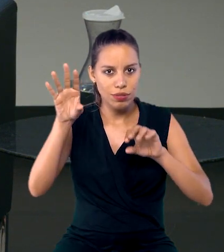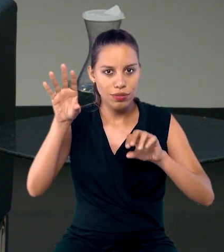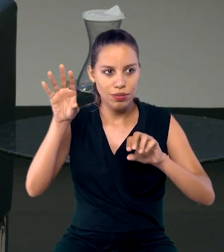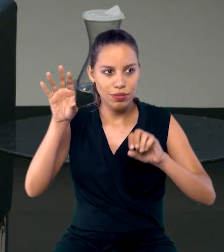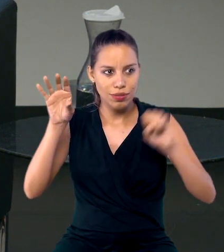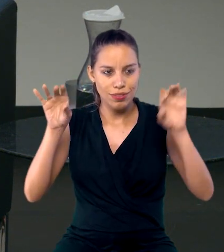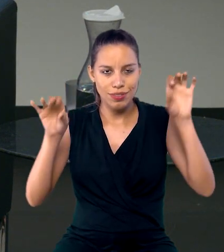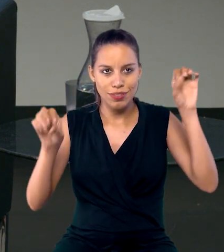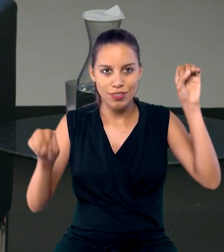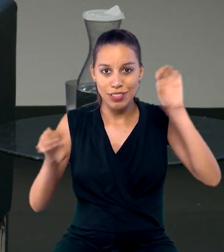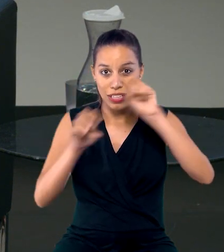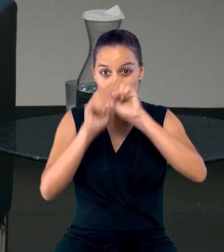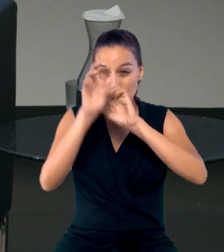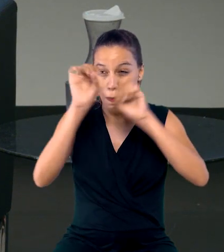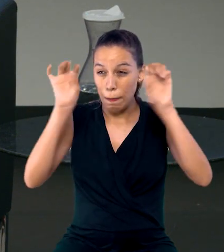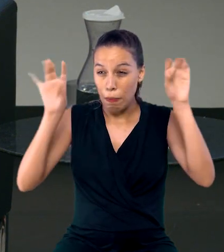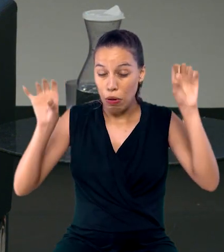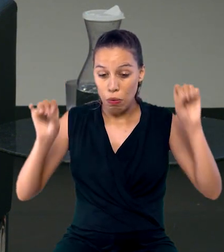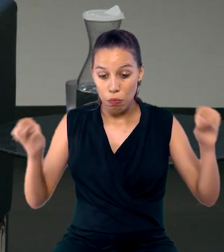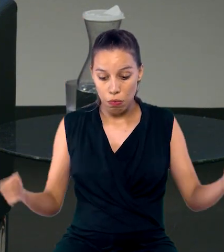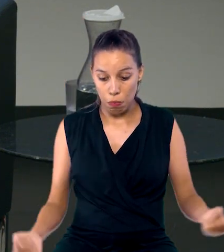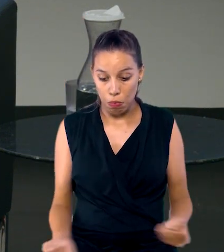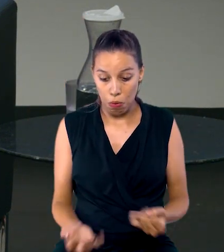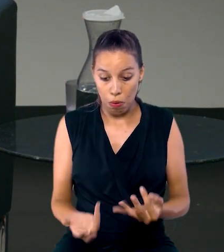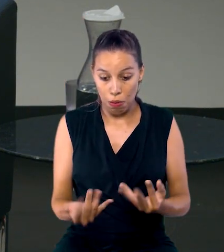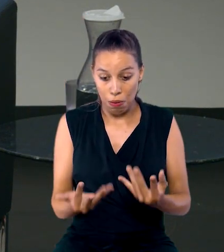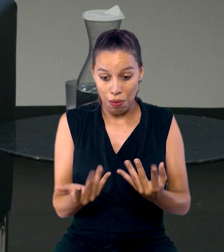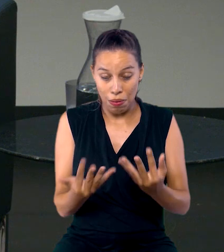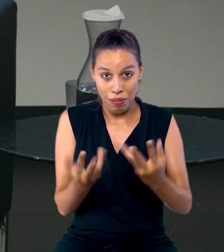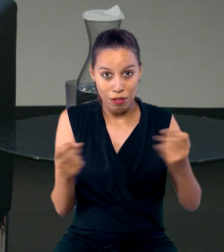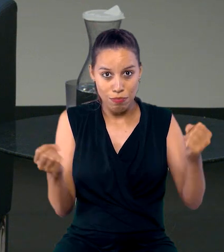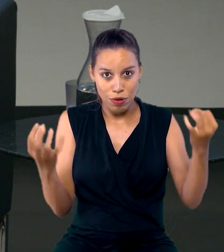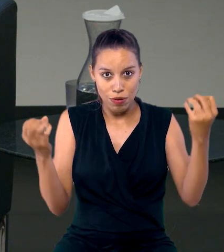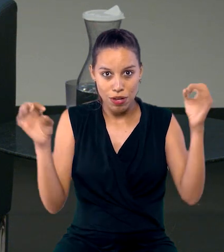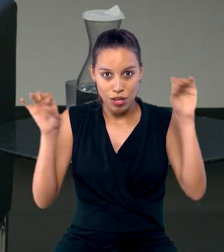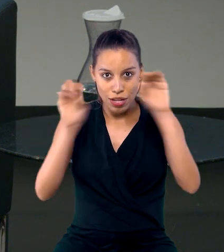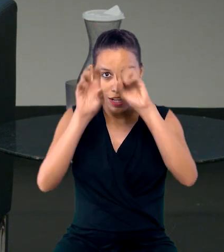daqui a pouco outra luzinha, luzinha no chão.